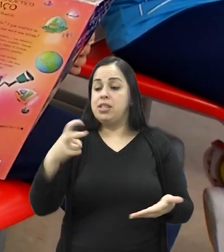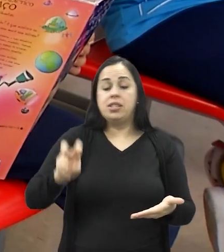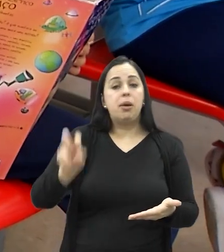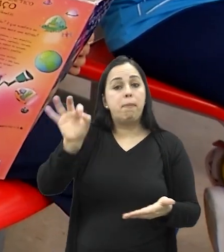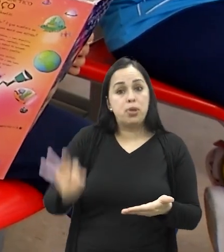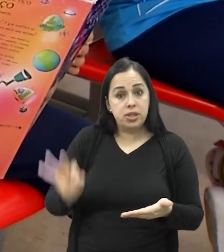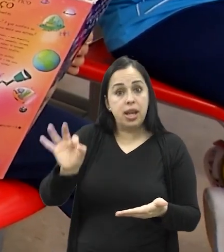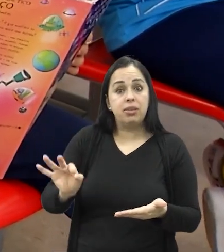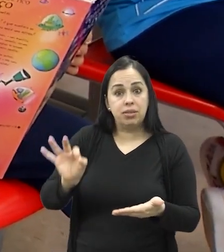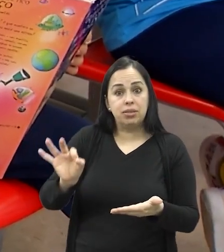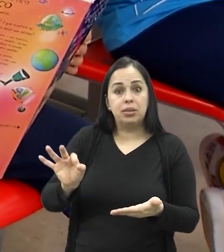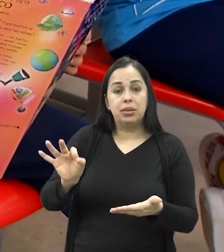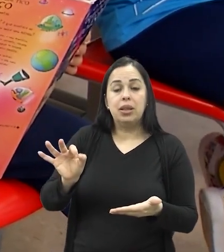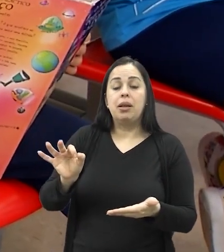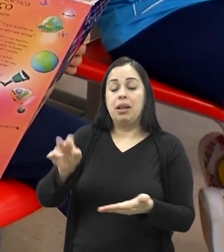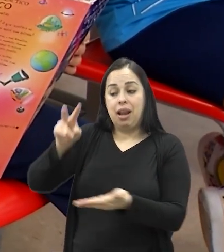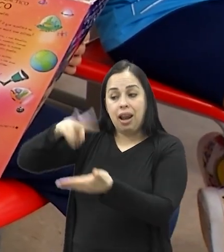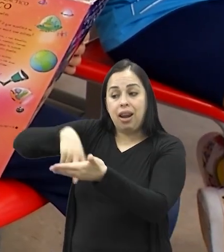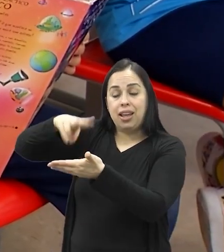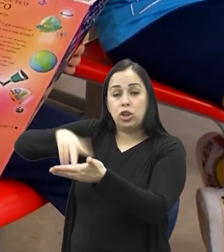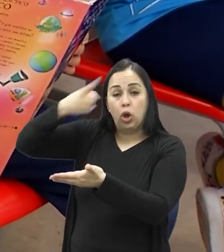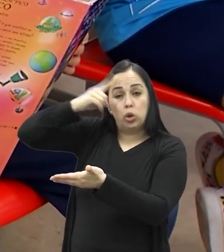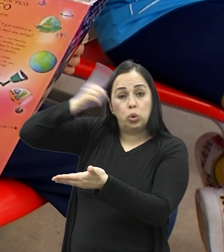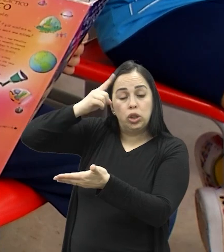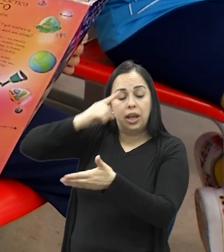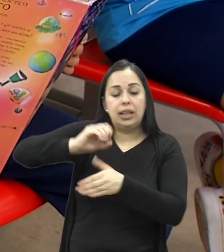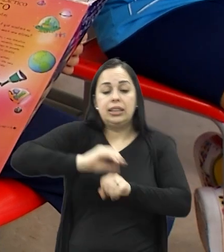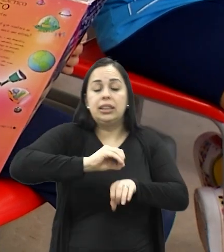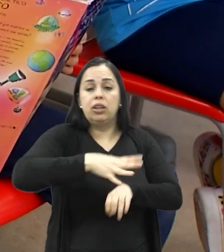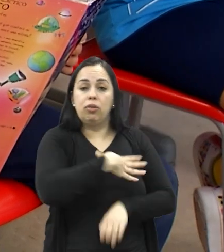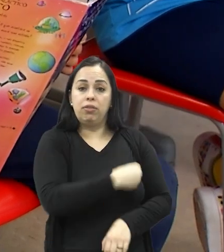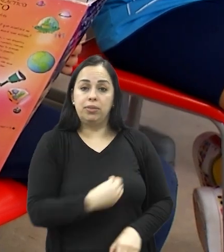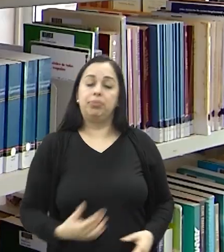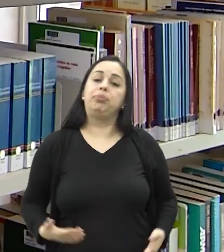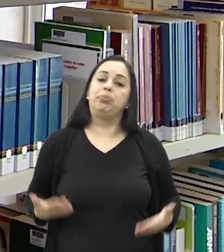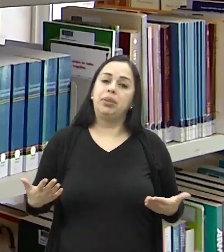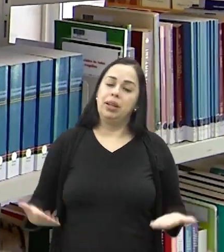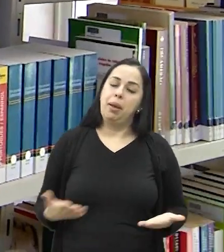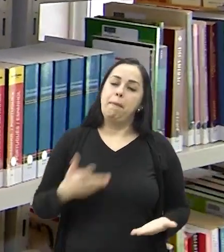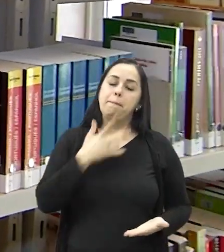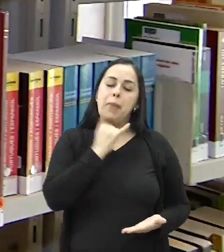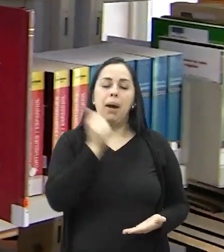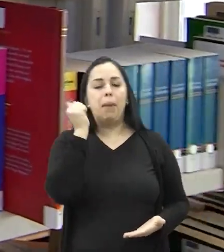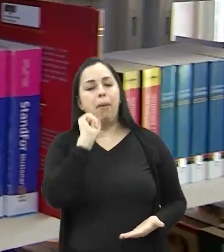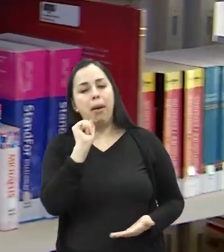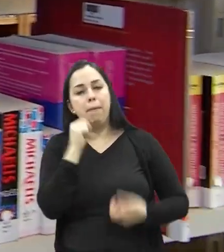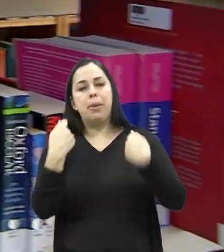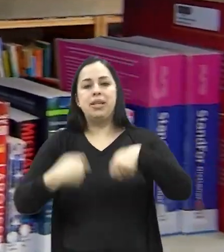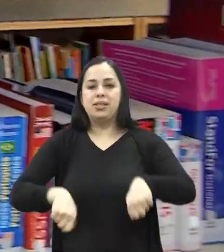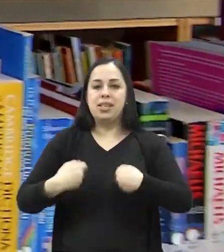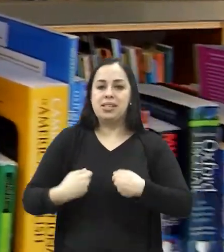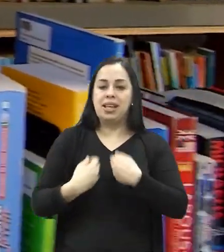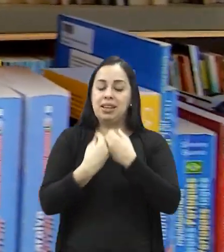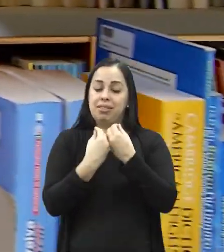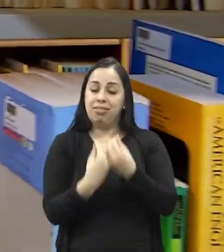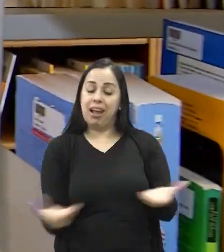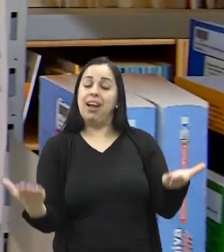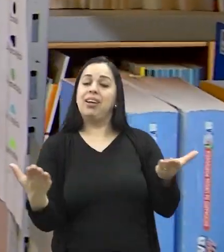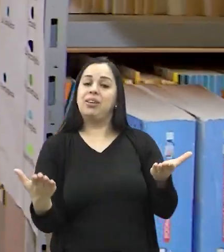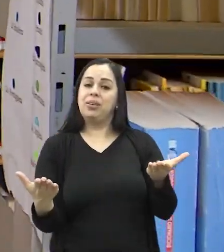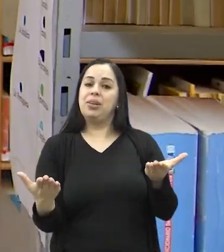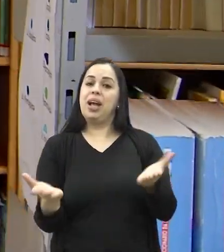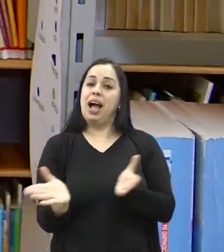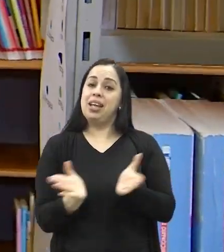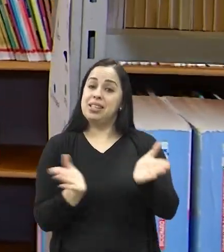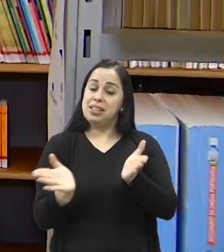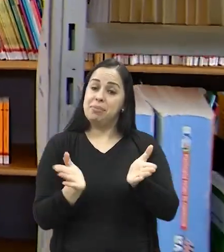apenas 25% dos pais leem diariamente para os filhos. E os pais devem garantir aos seus